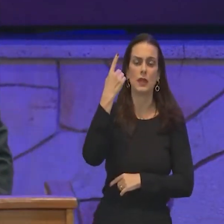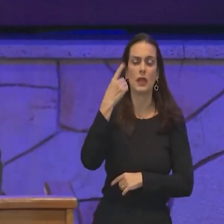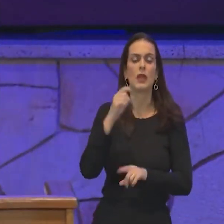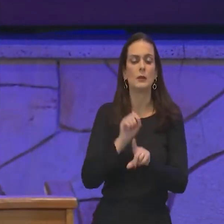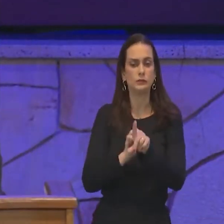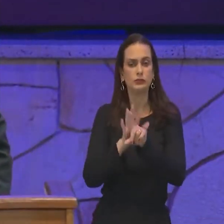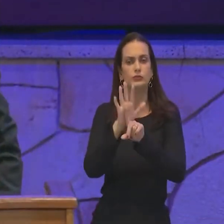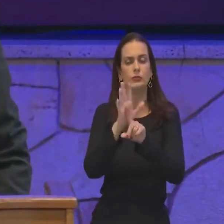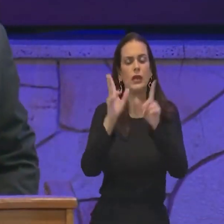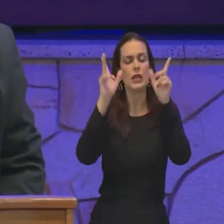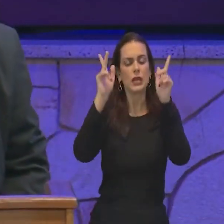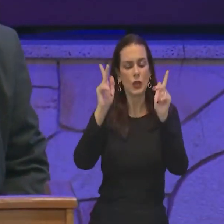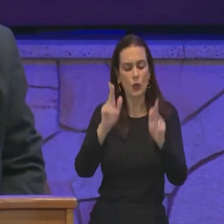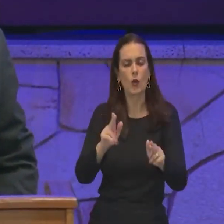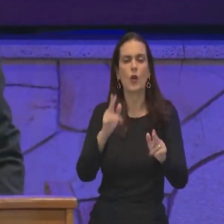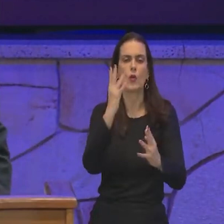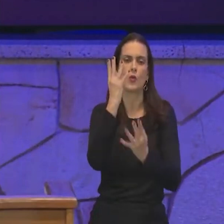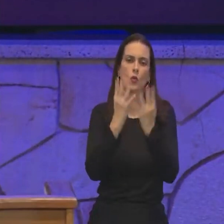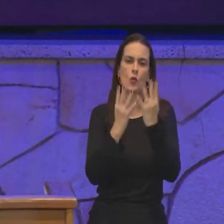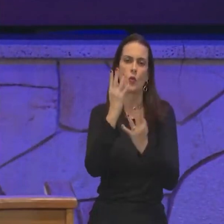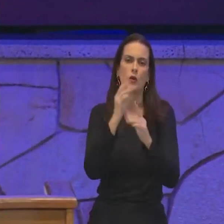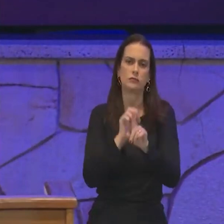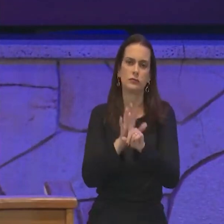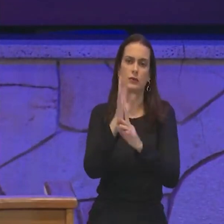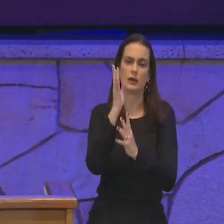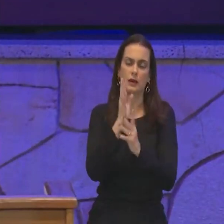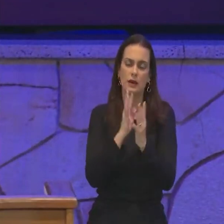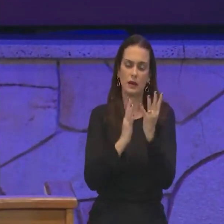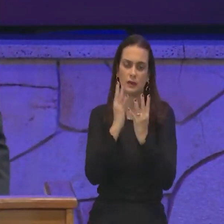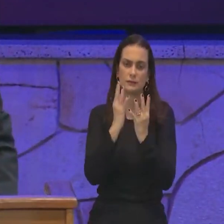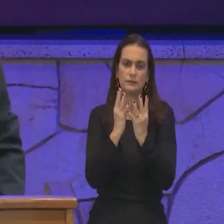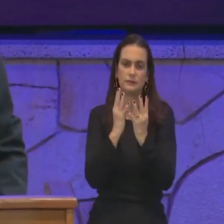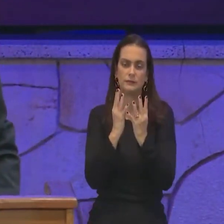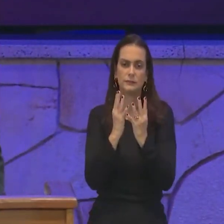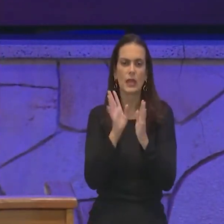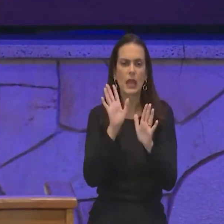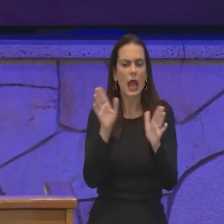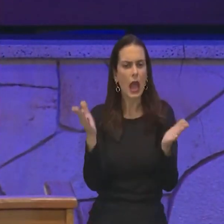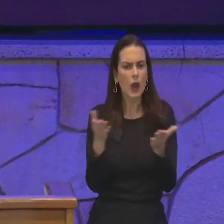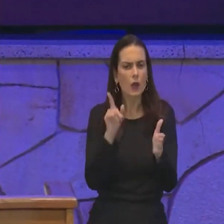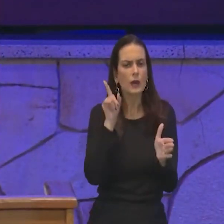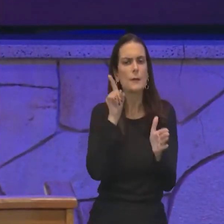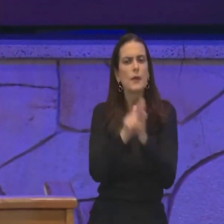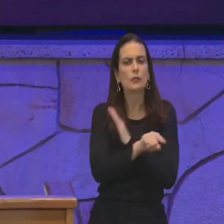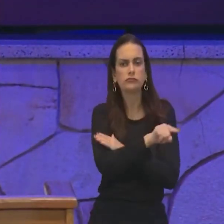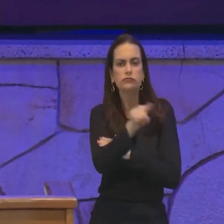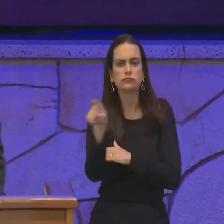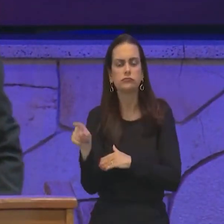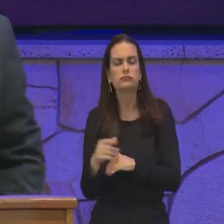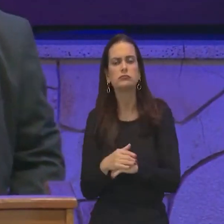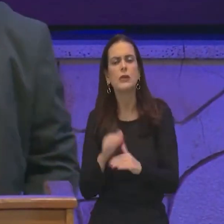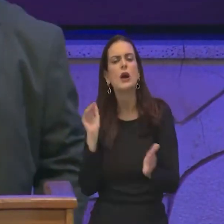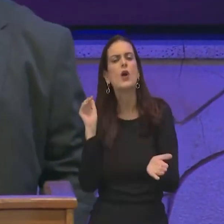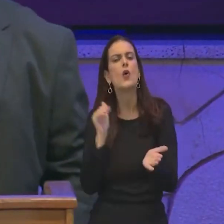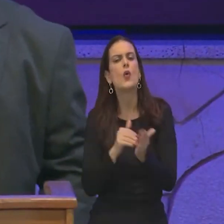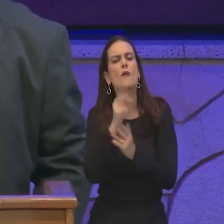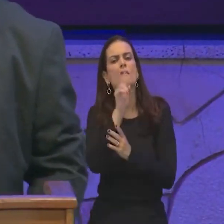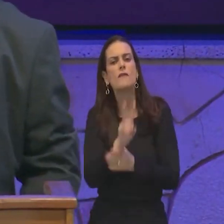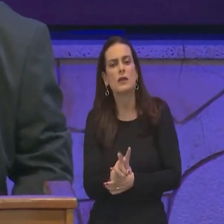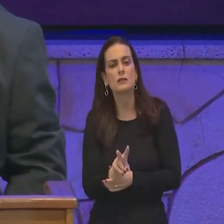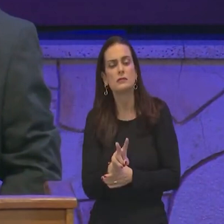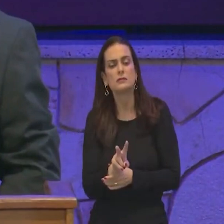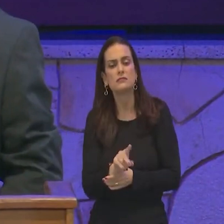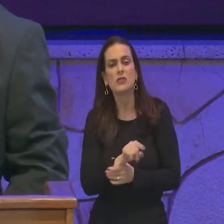serafins, santo, santo, santo. Eu quero lhe fazer uma pergunta neste momento, querido. Qual foi a última vez